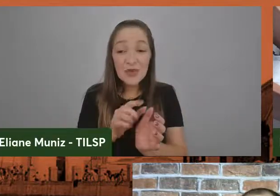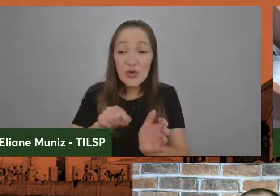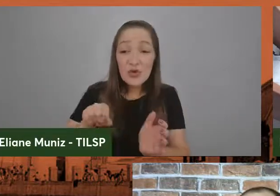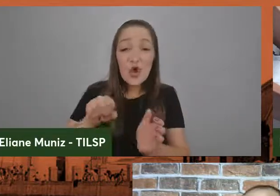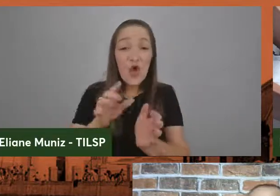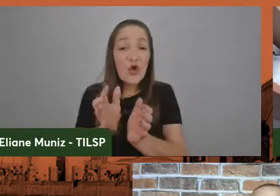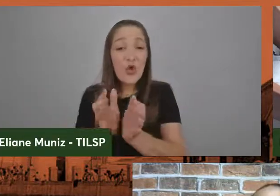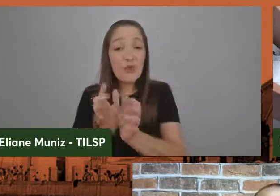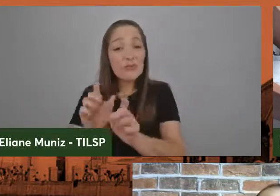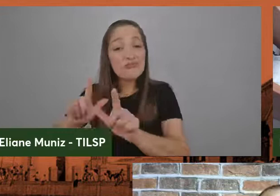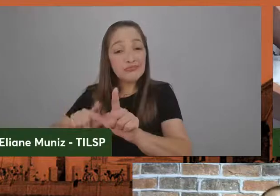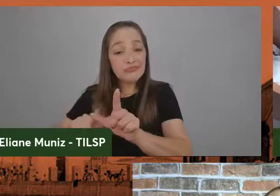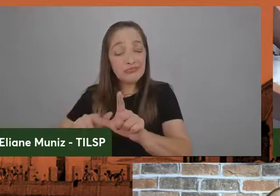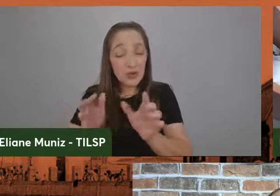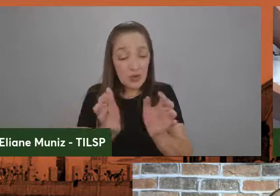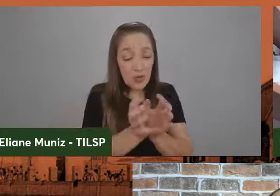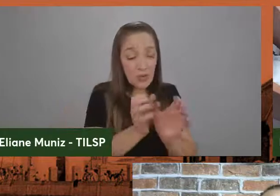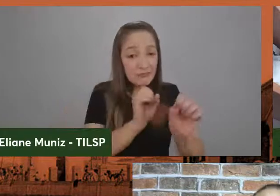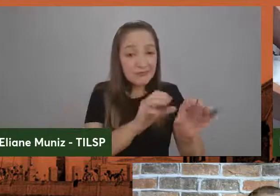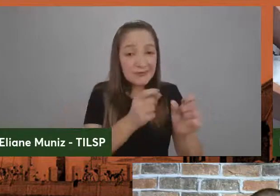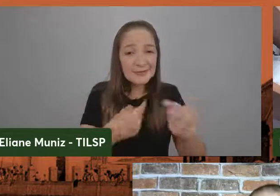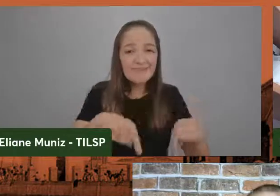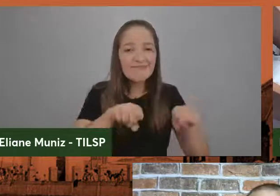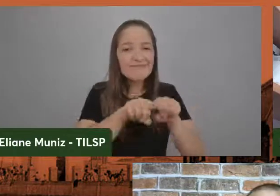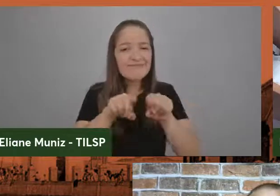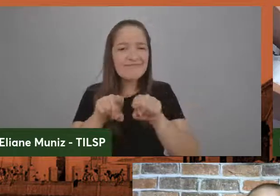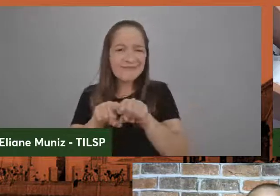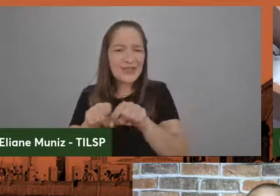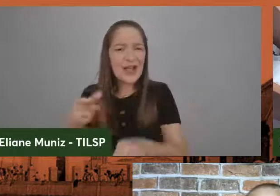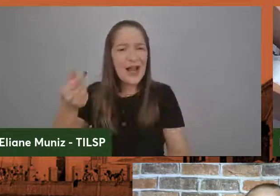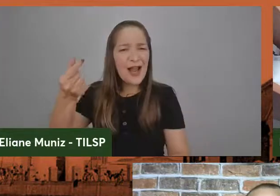na Educação, por essa parceria já de